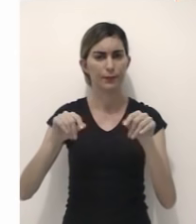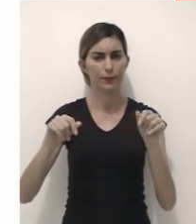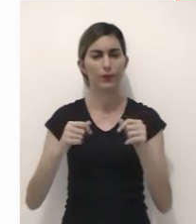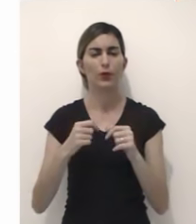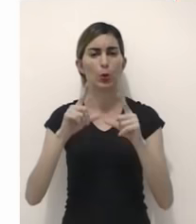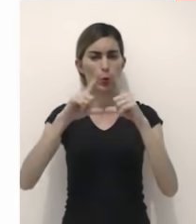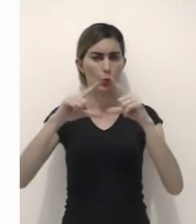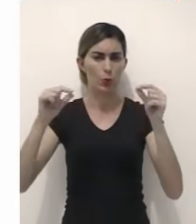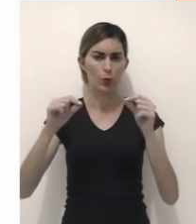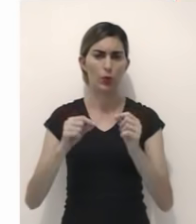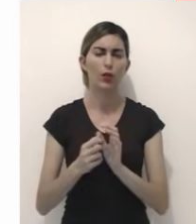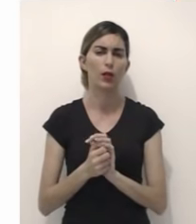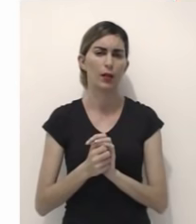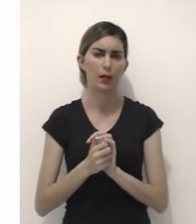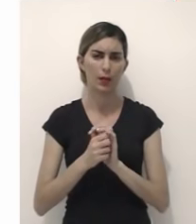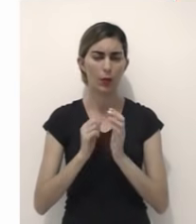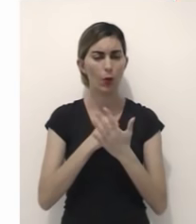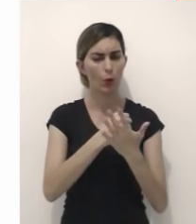nunca.